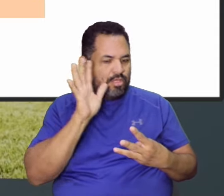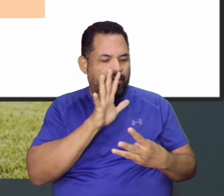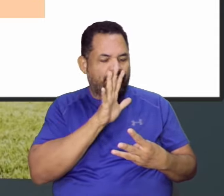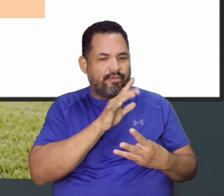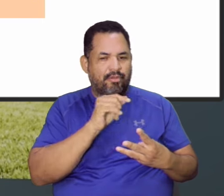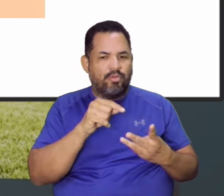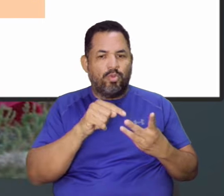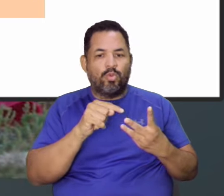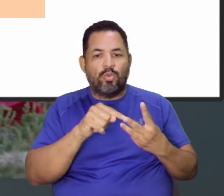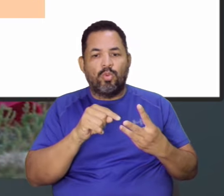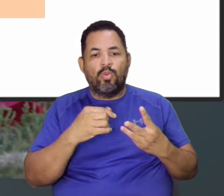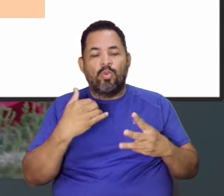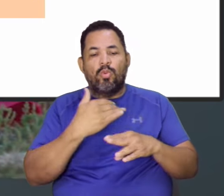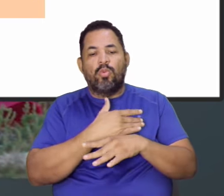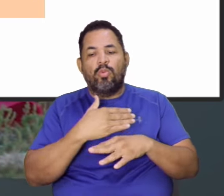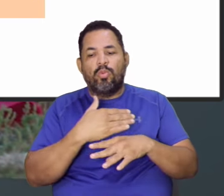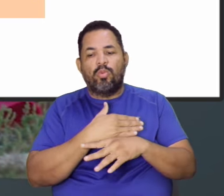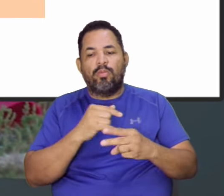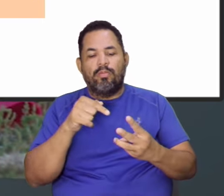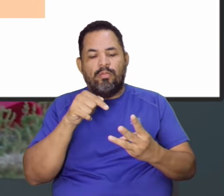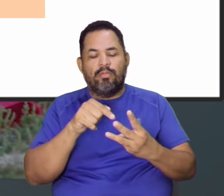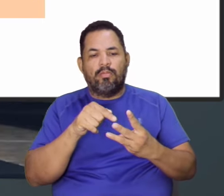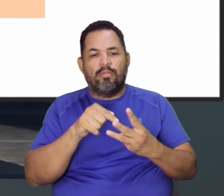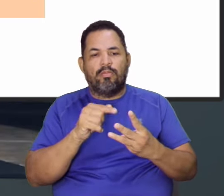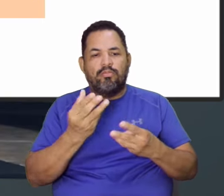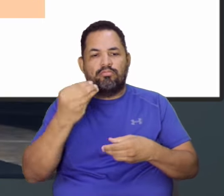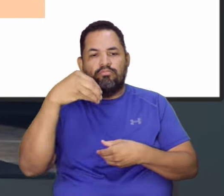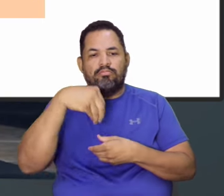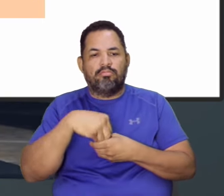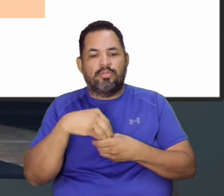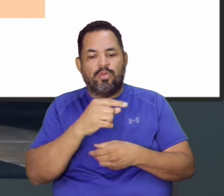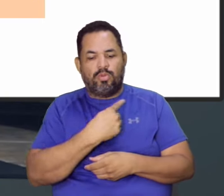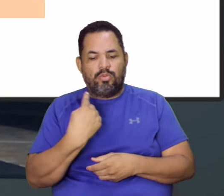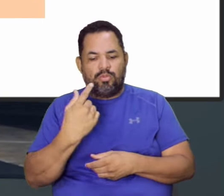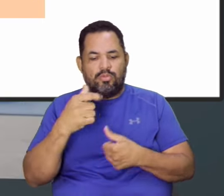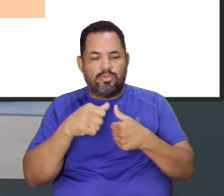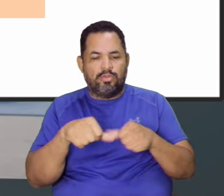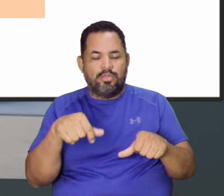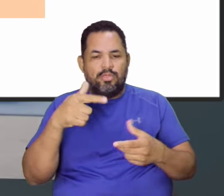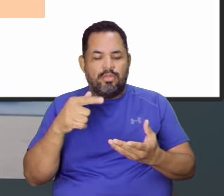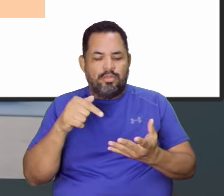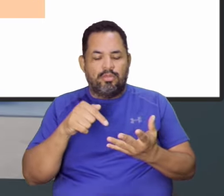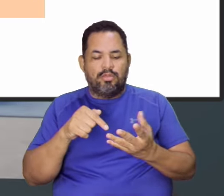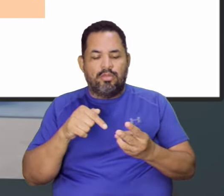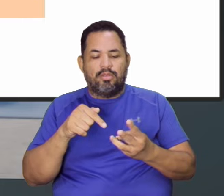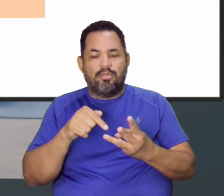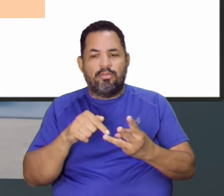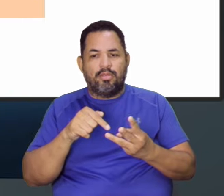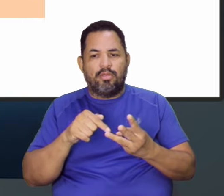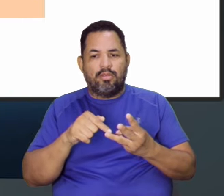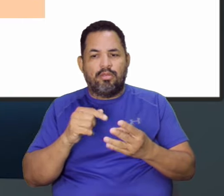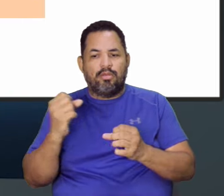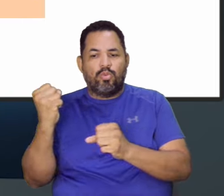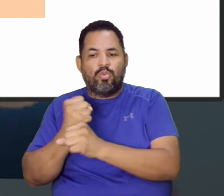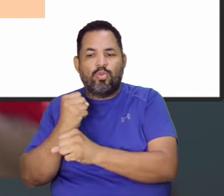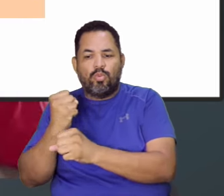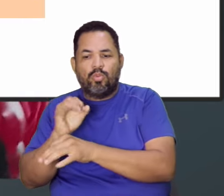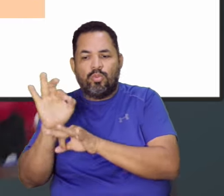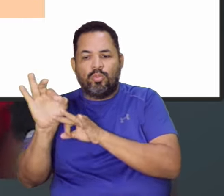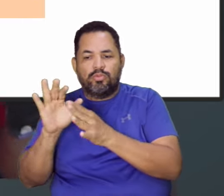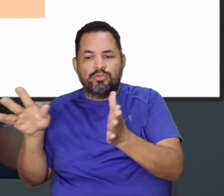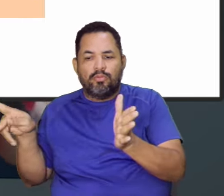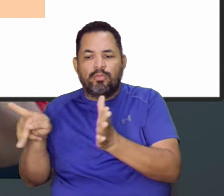si o meio urbano é onde nós estamos inserido na maioria das vezes né e o meio artificial é aquele que foi construído